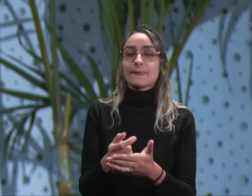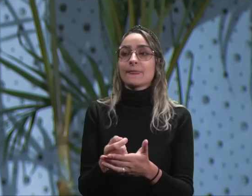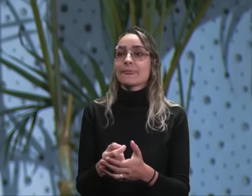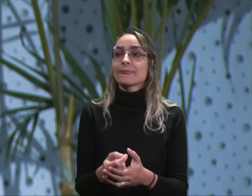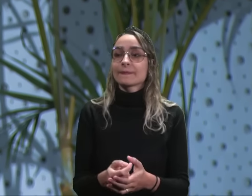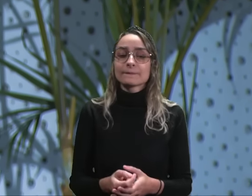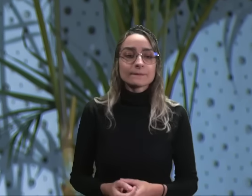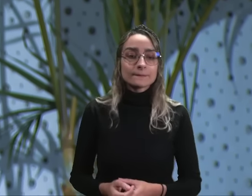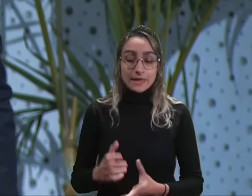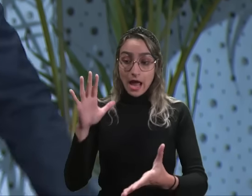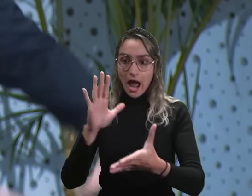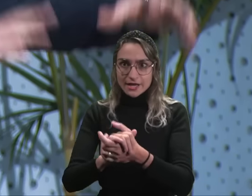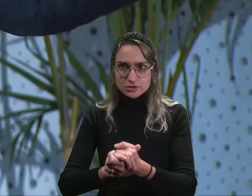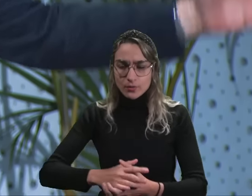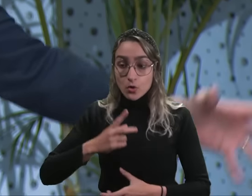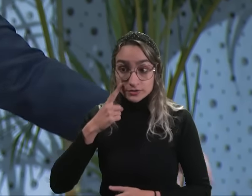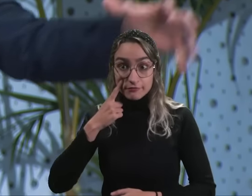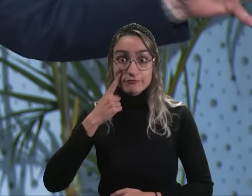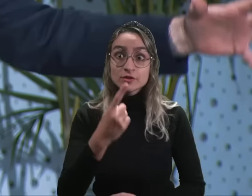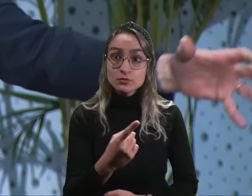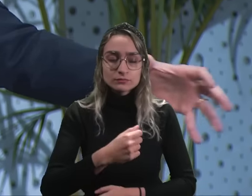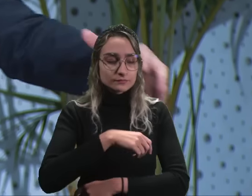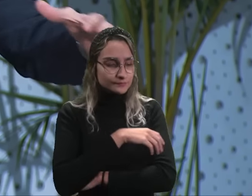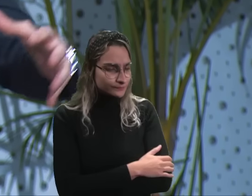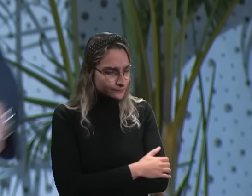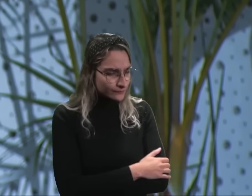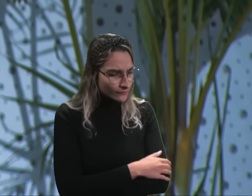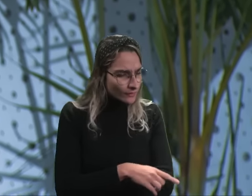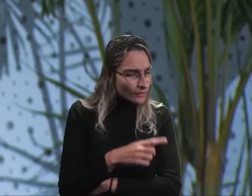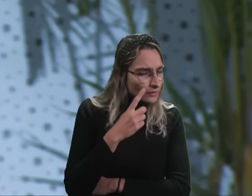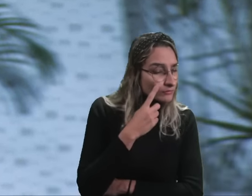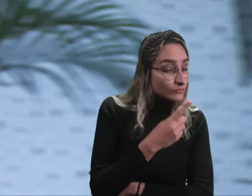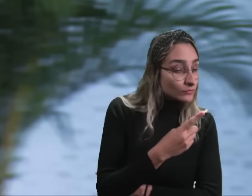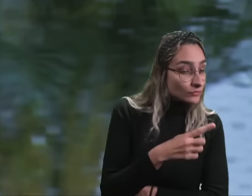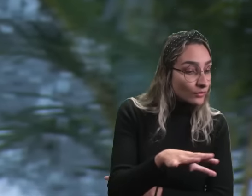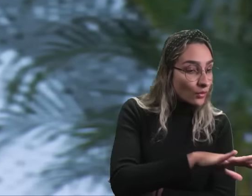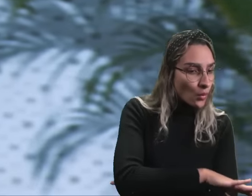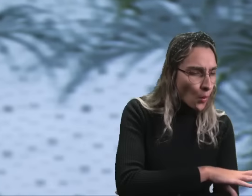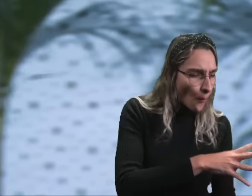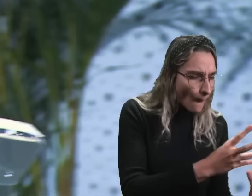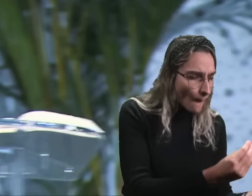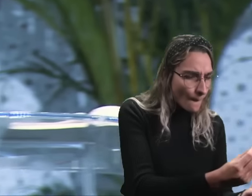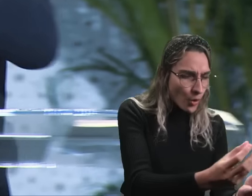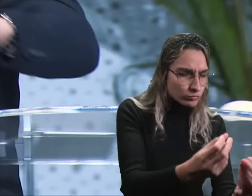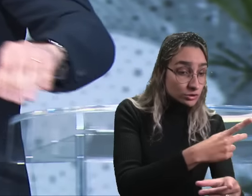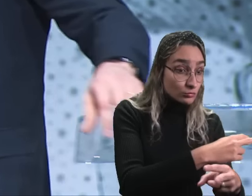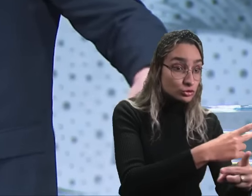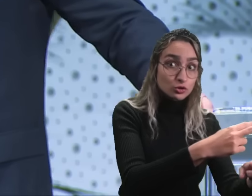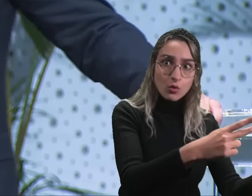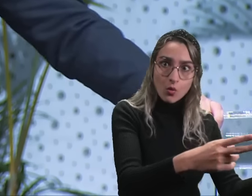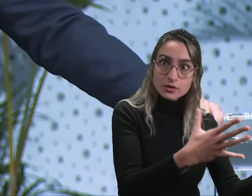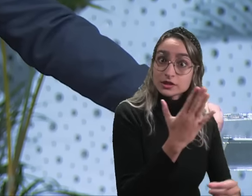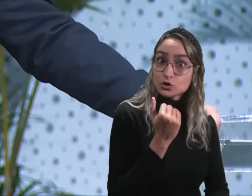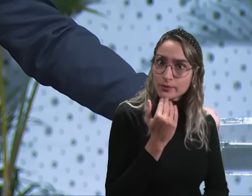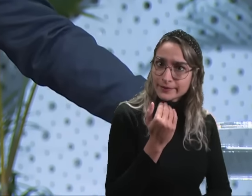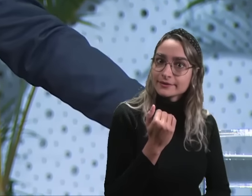isso o que tem lá ah tem um barril de farinha vem cá ver e levou ele lá aí isso aqui não é nosso ela